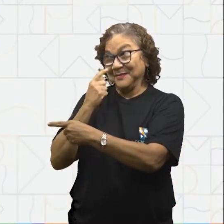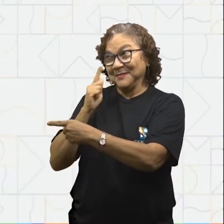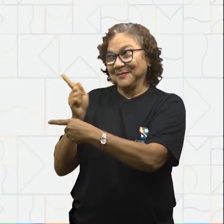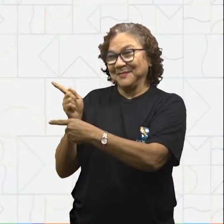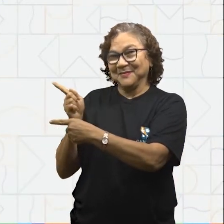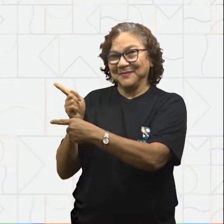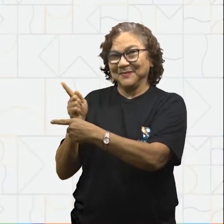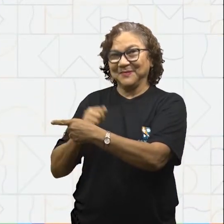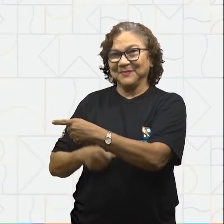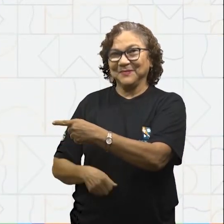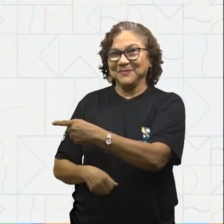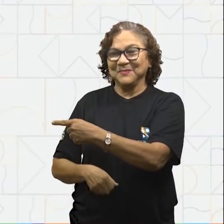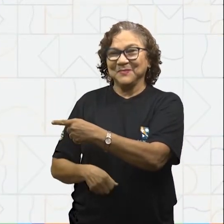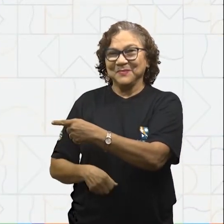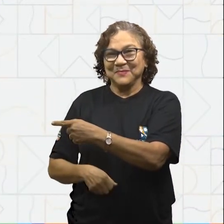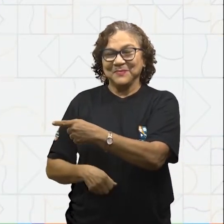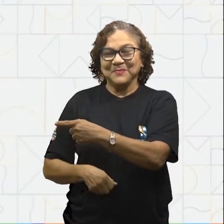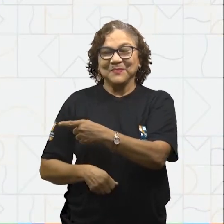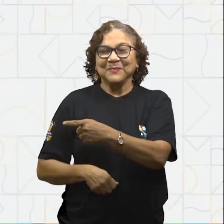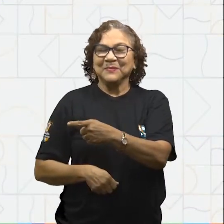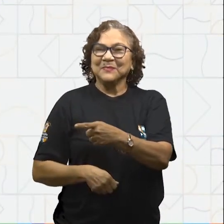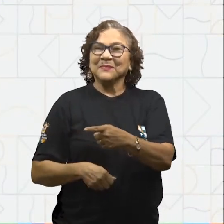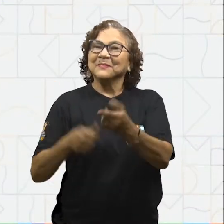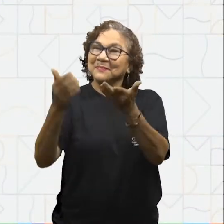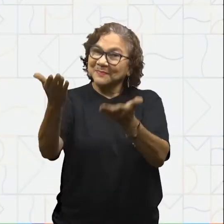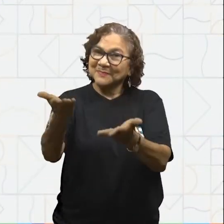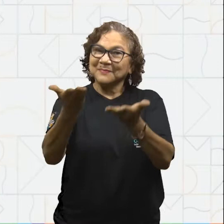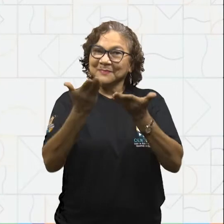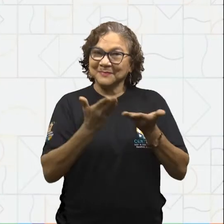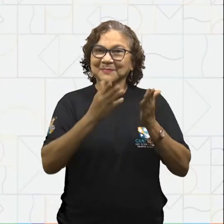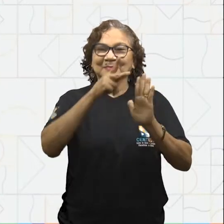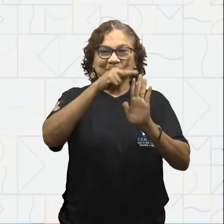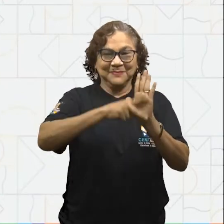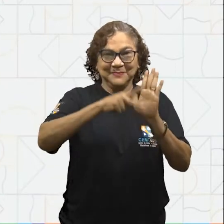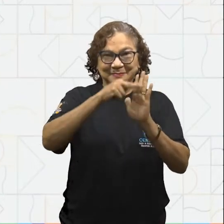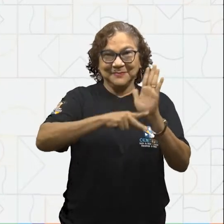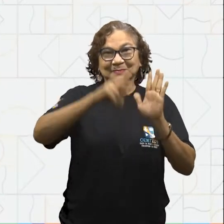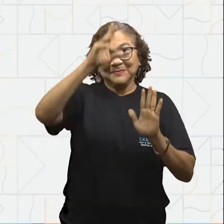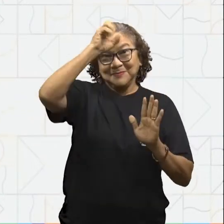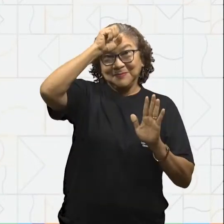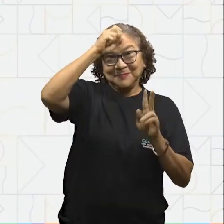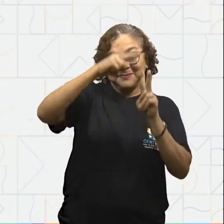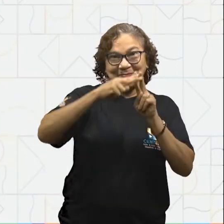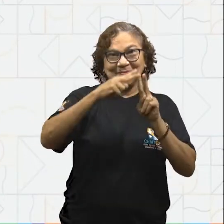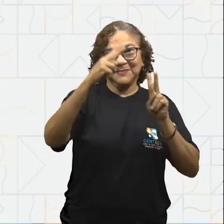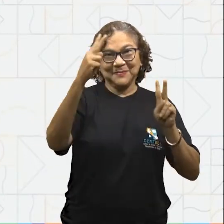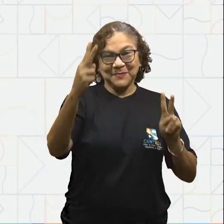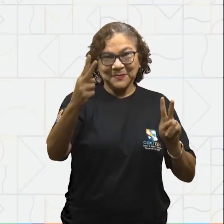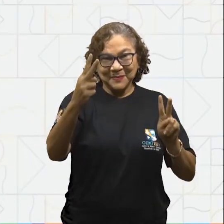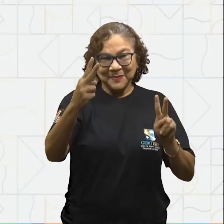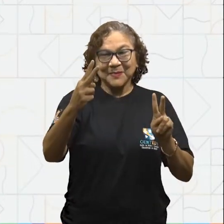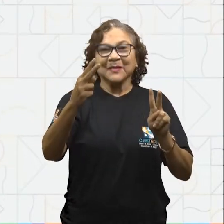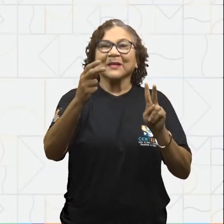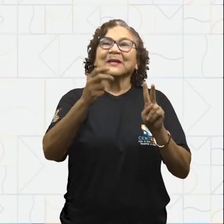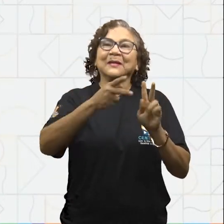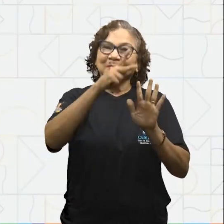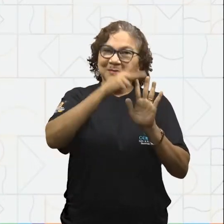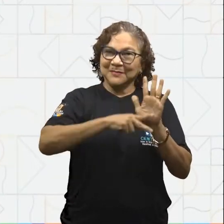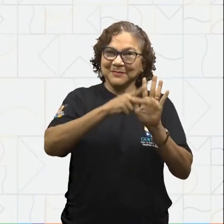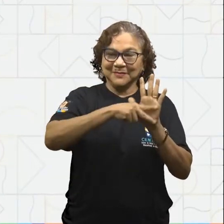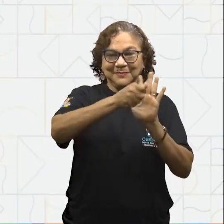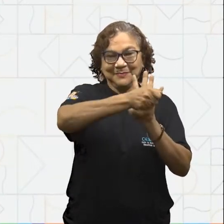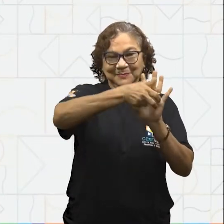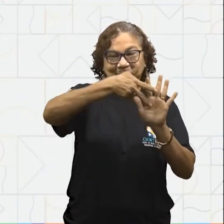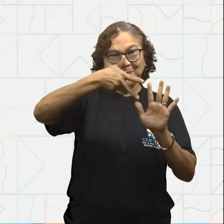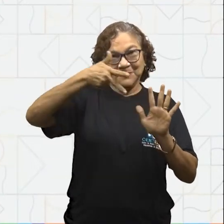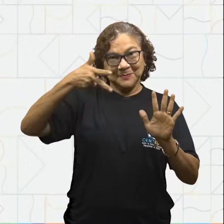comunidade surda é... Muito bem-vindo ao projeto Aprender Além da Escola, um projeto do Centro